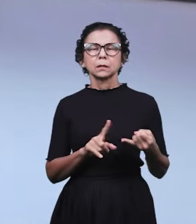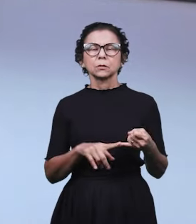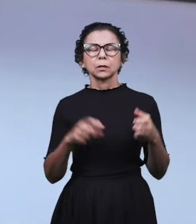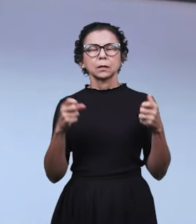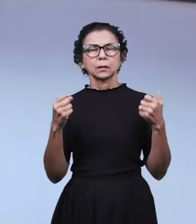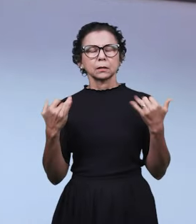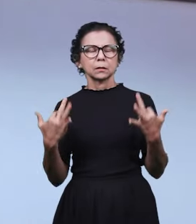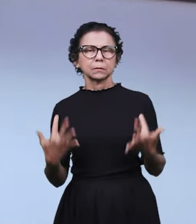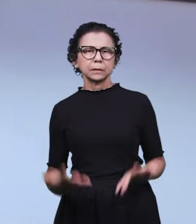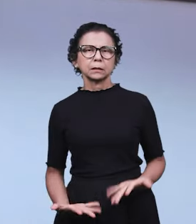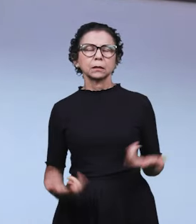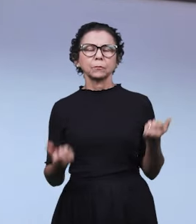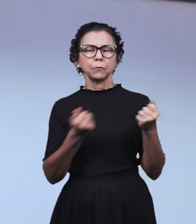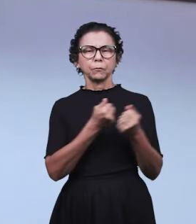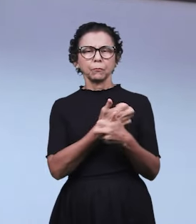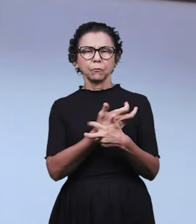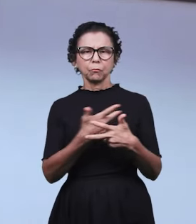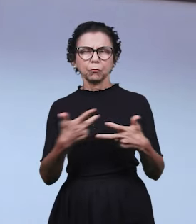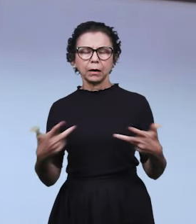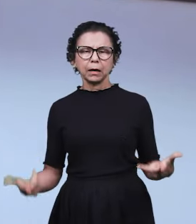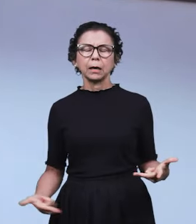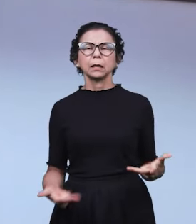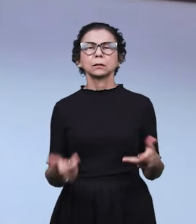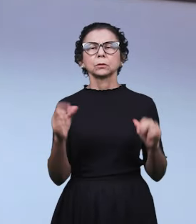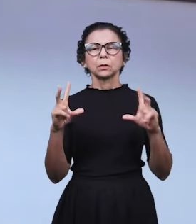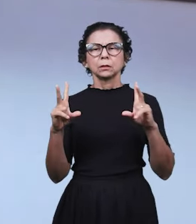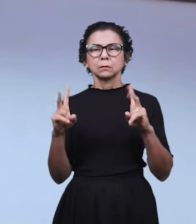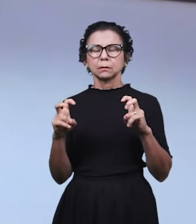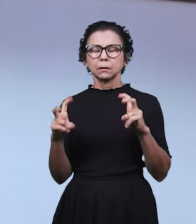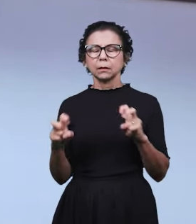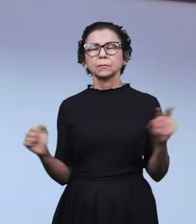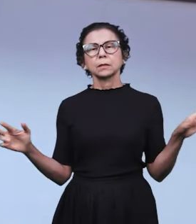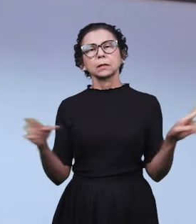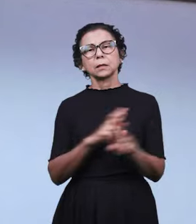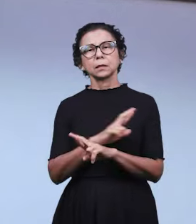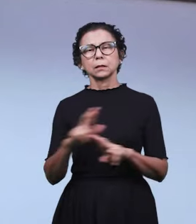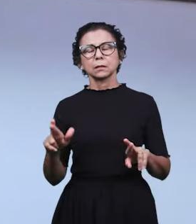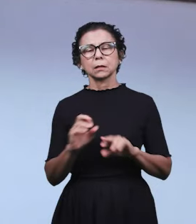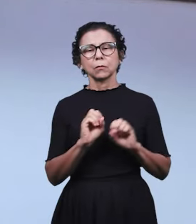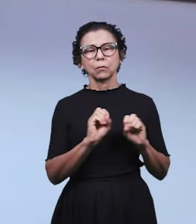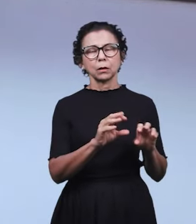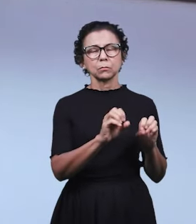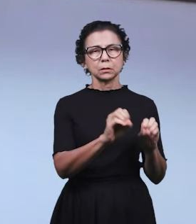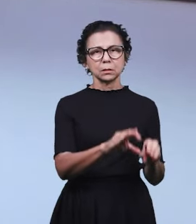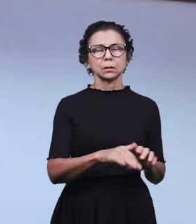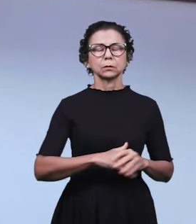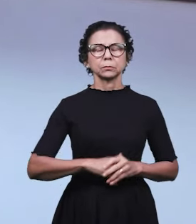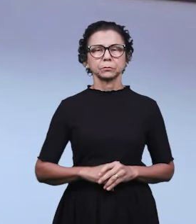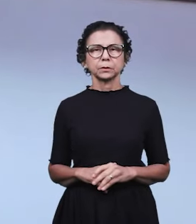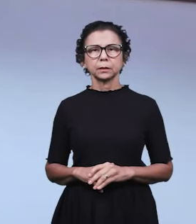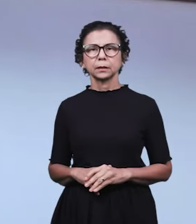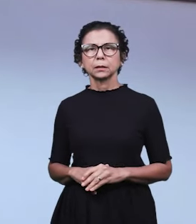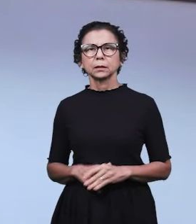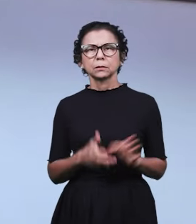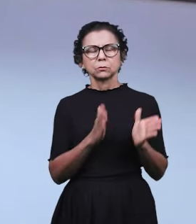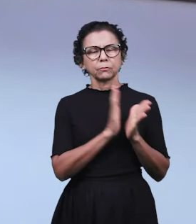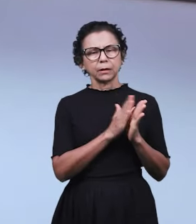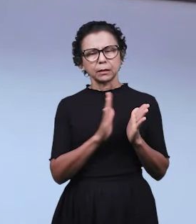infantil, do ensino fundamental, do ensino médio, do ensino superior e, recentemente, das oportunidades